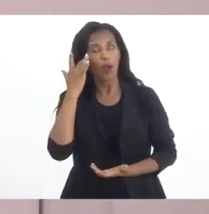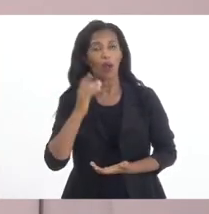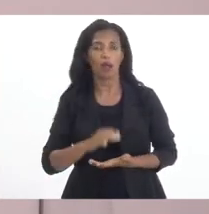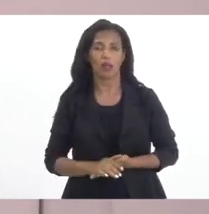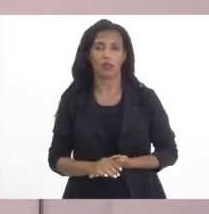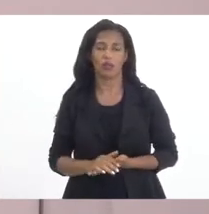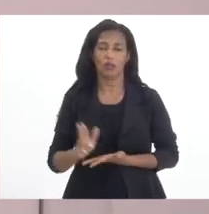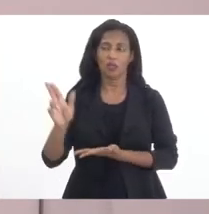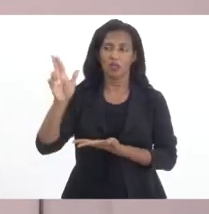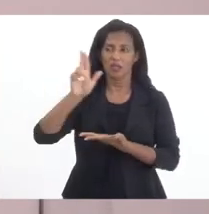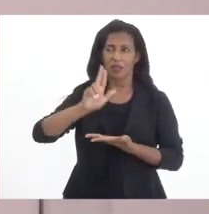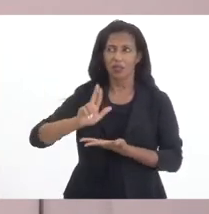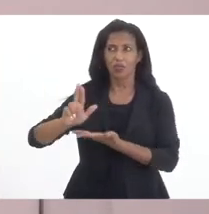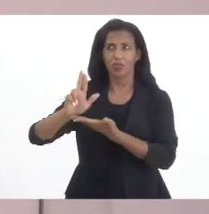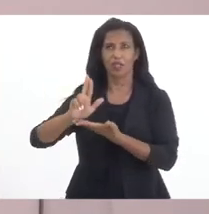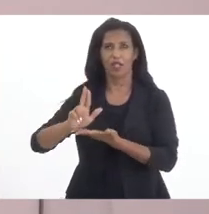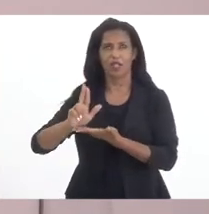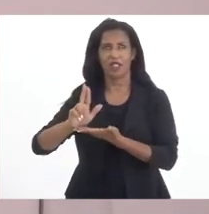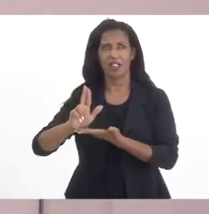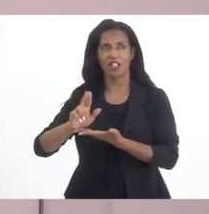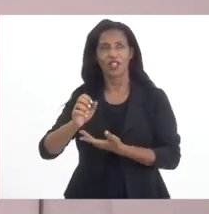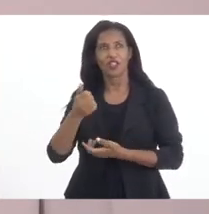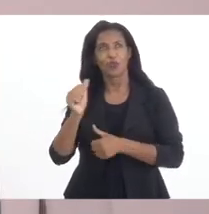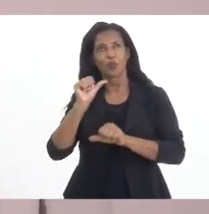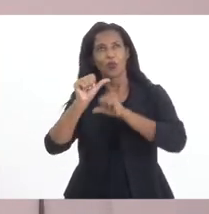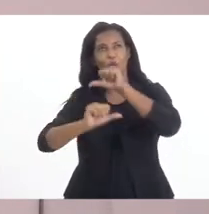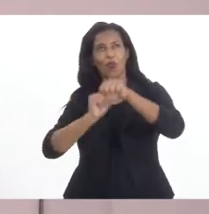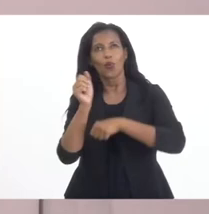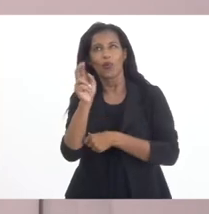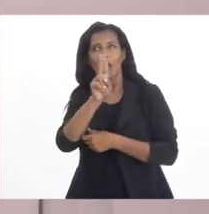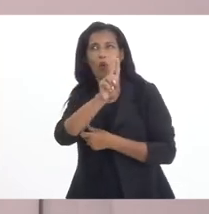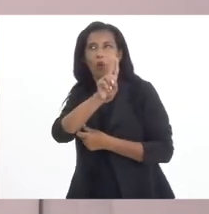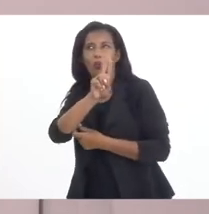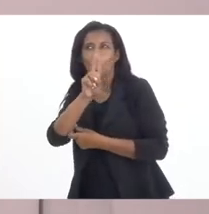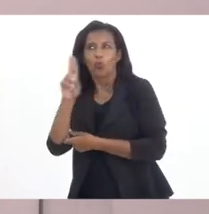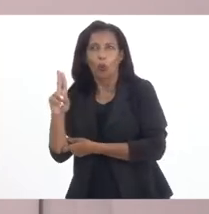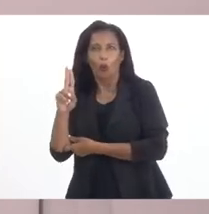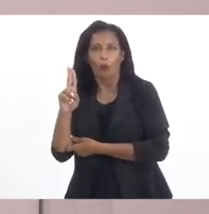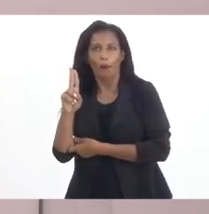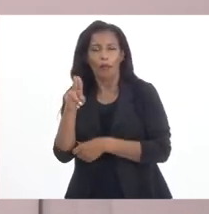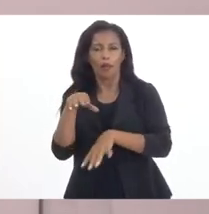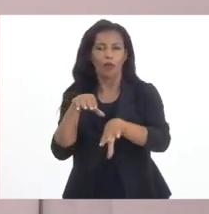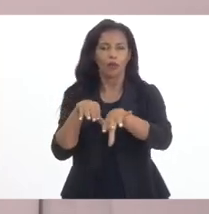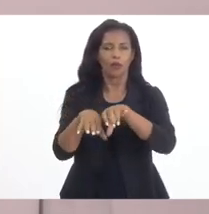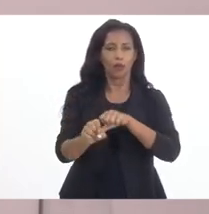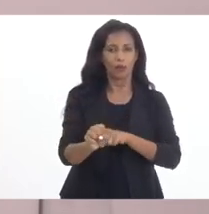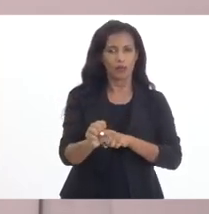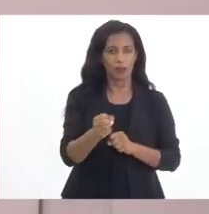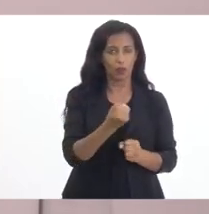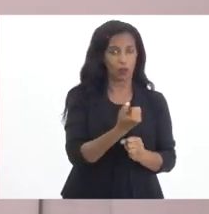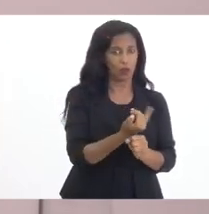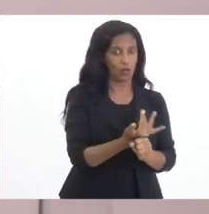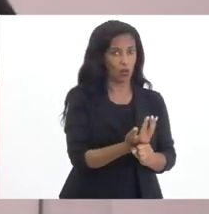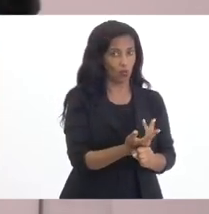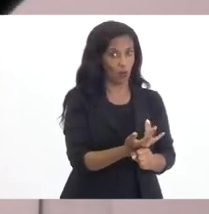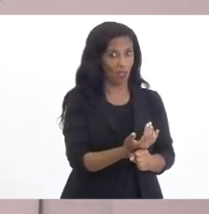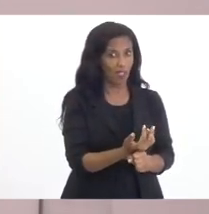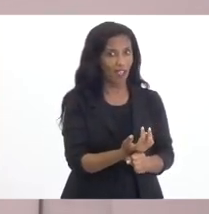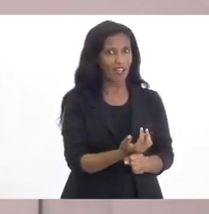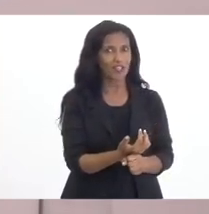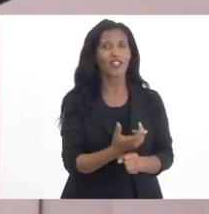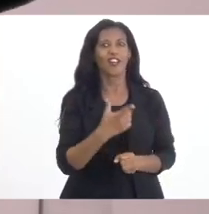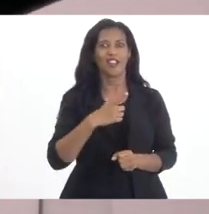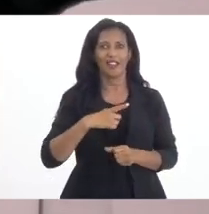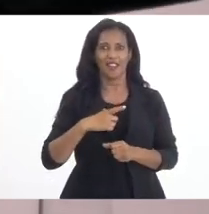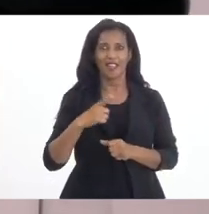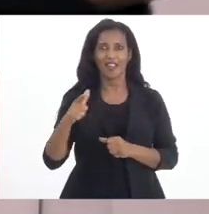essas universidades passarem a ter o nome da UERJ, até os alunos que se formarem lá, eles vão acabar tendo